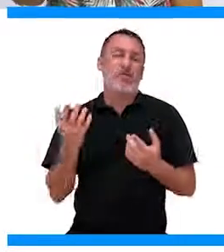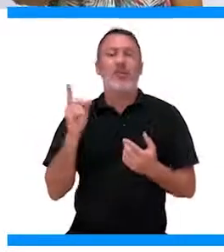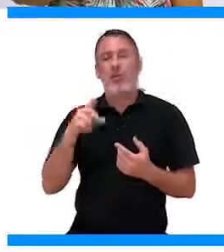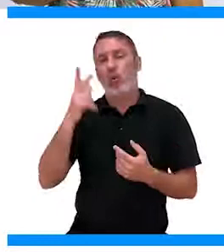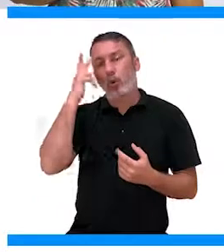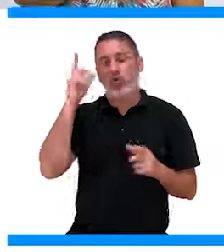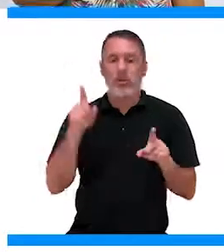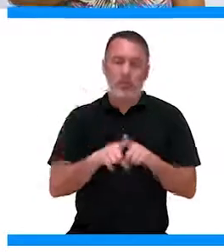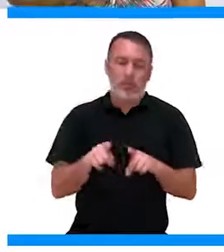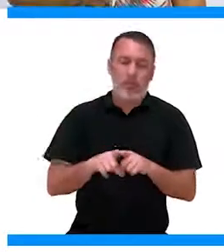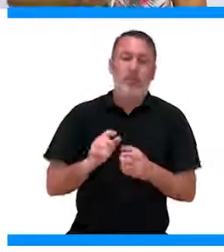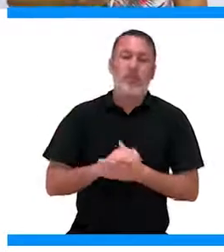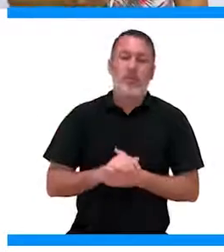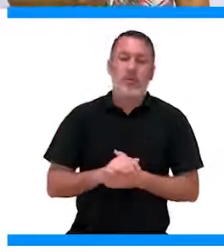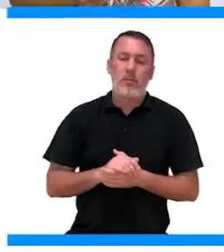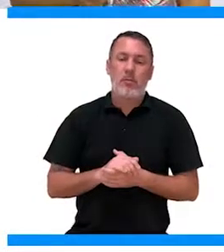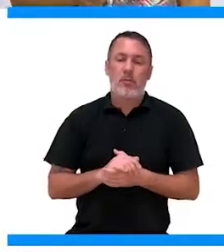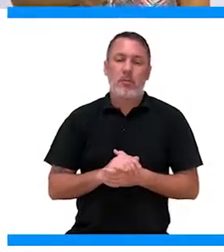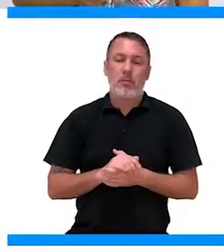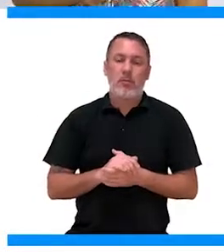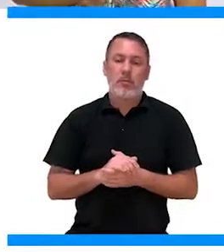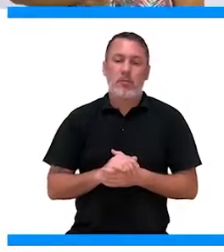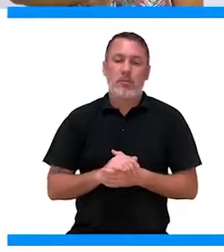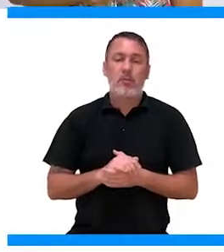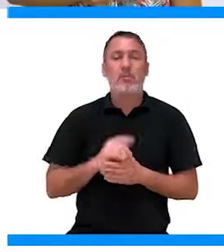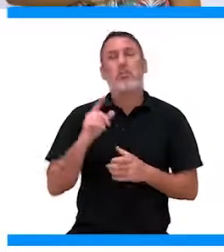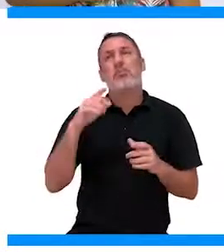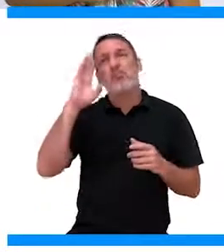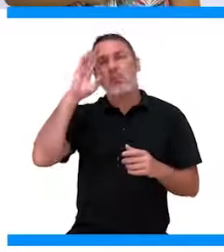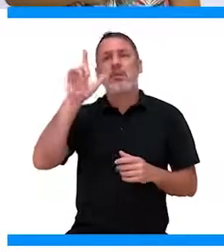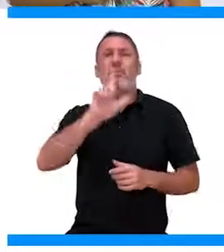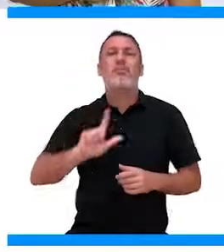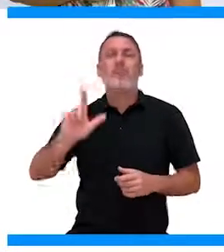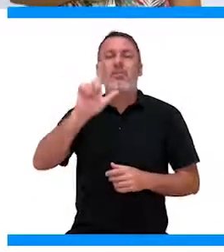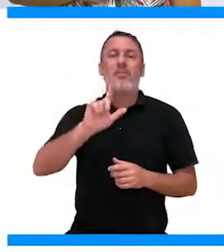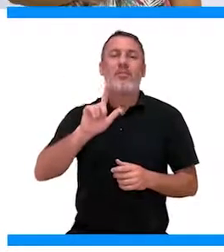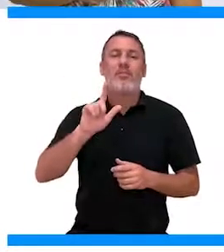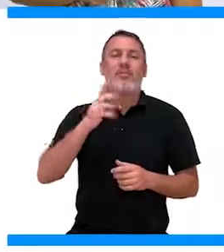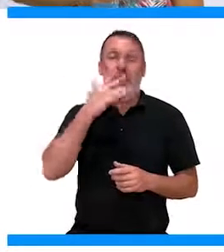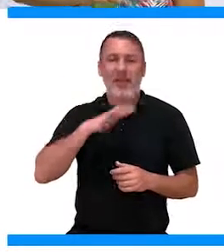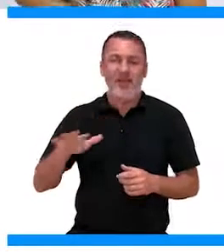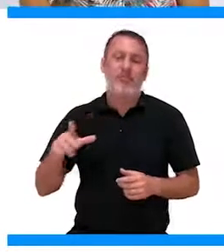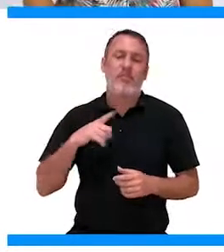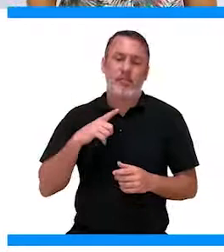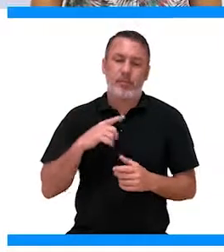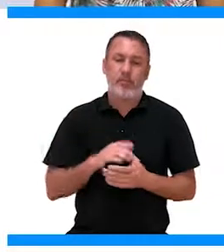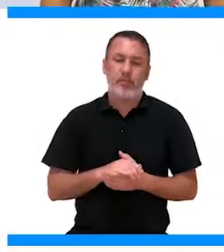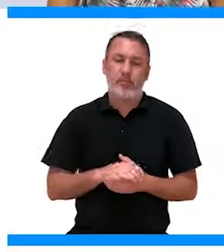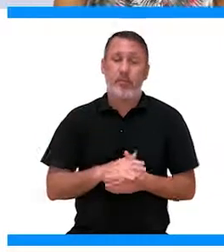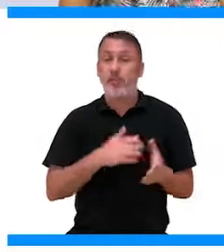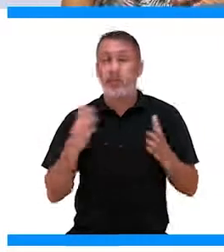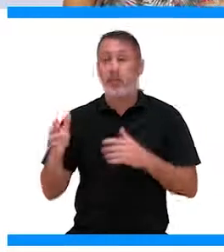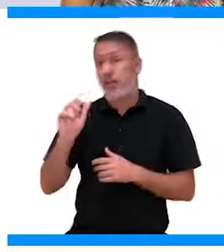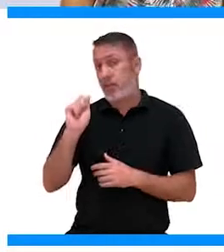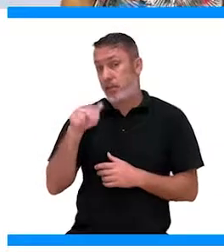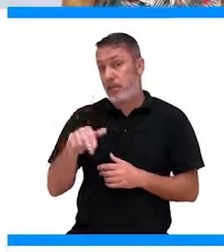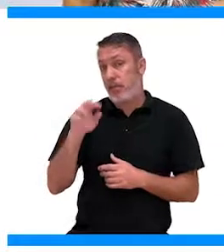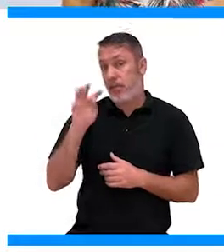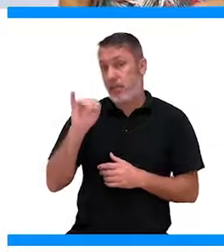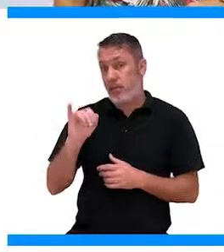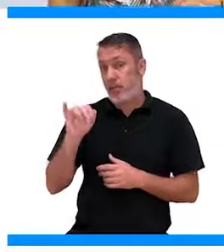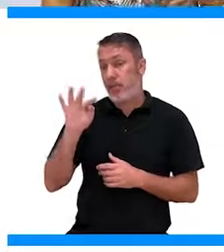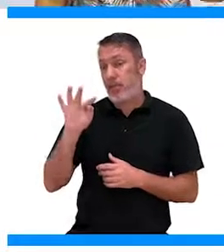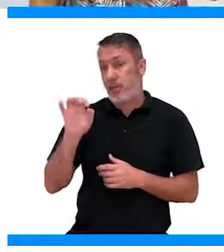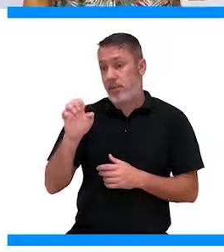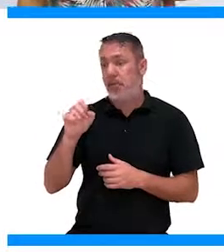né? Isso é muito comum também, principalmente em literatura infantil. A antítese é uma